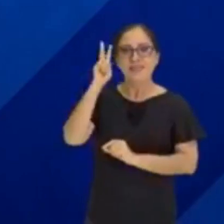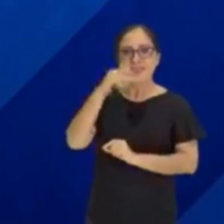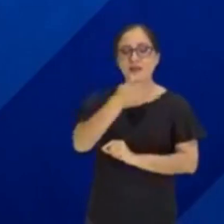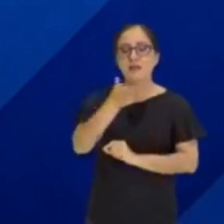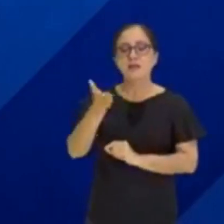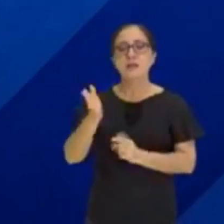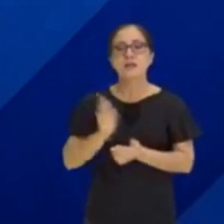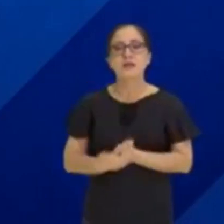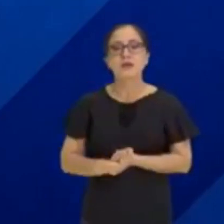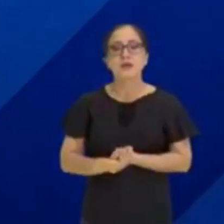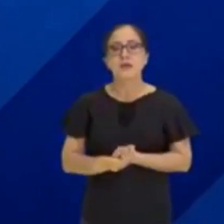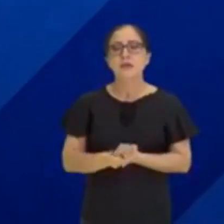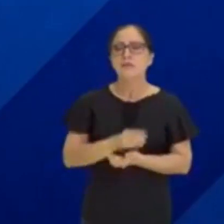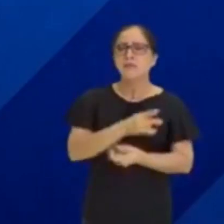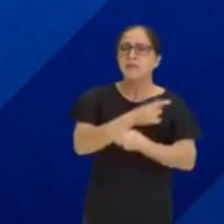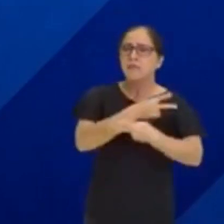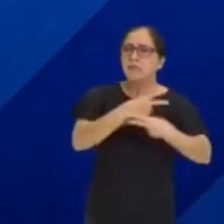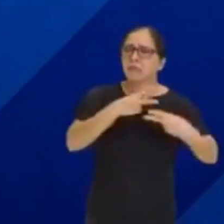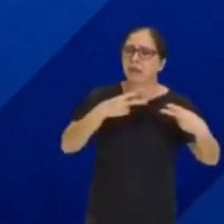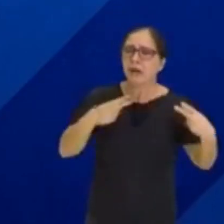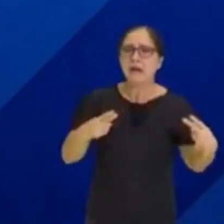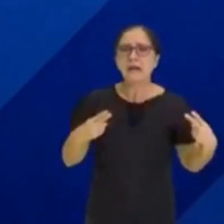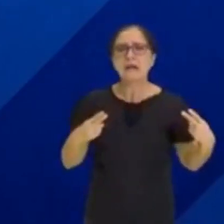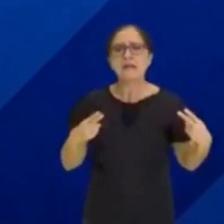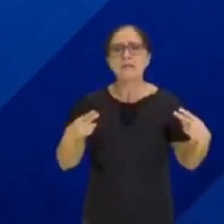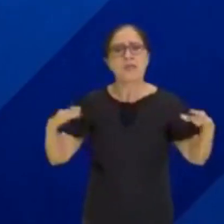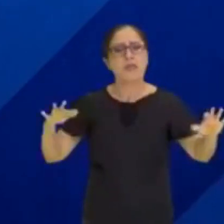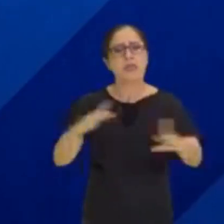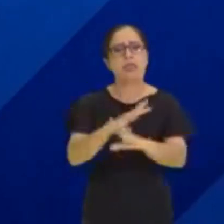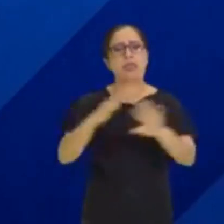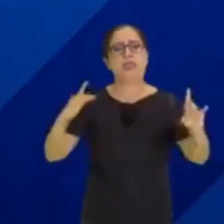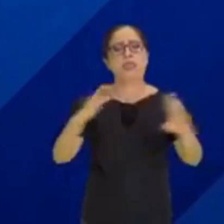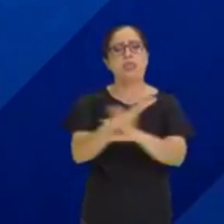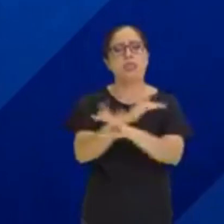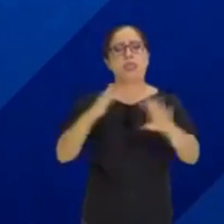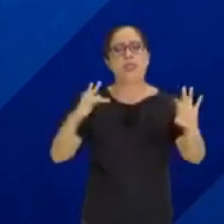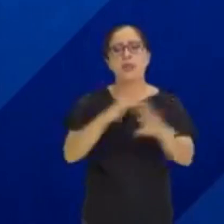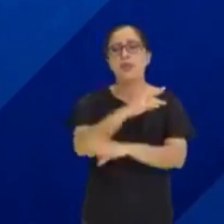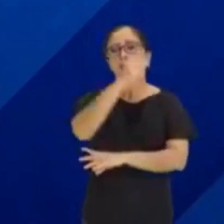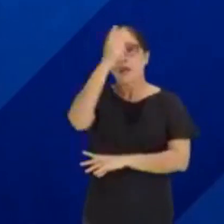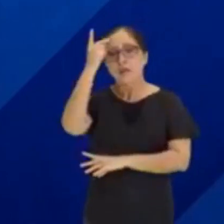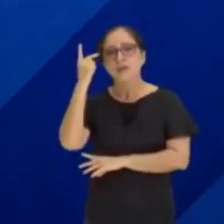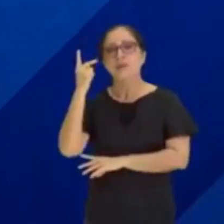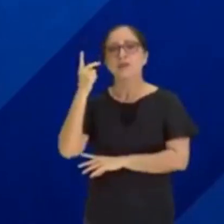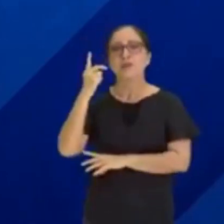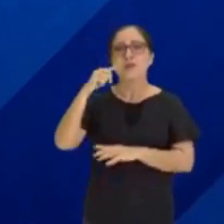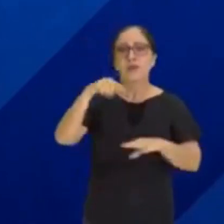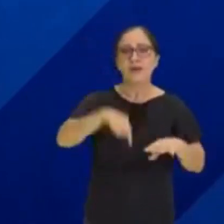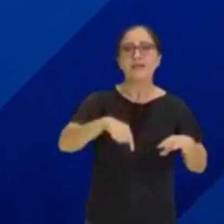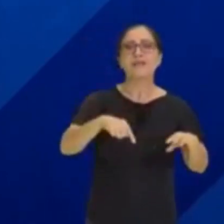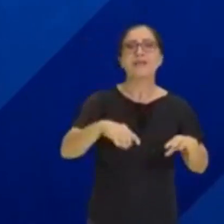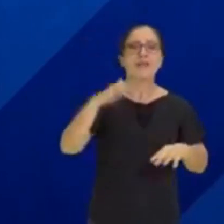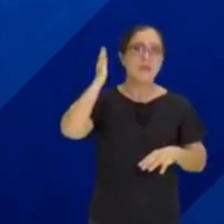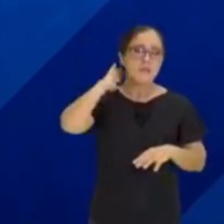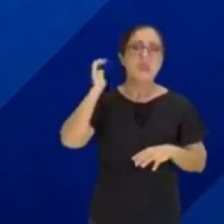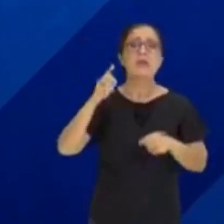disso. Muitas pessoas começaram a circular pelo comércio de Belém e das cidades dos